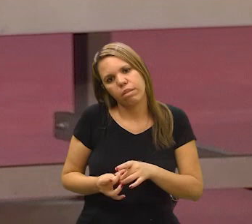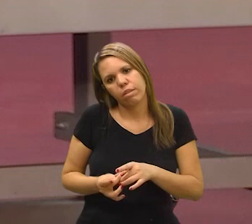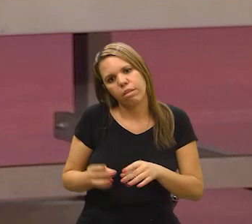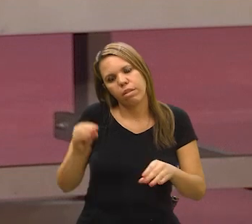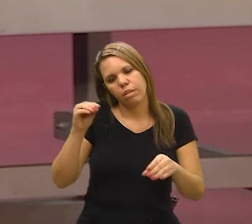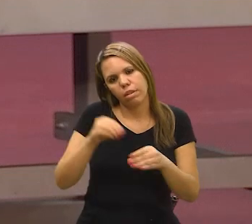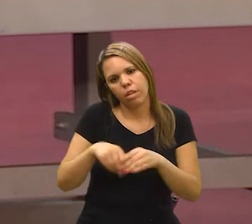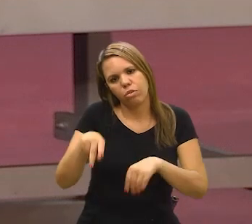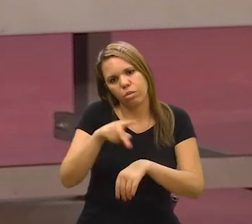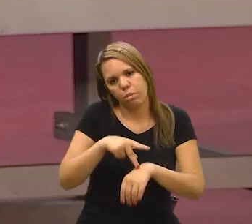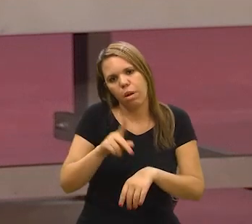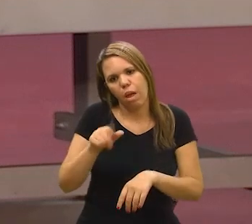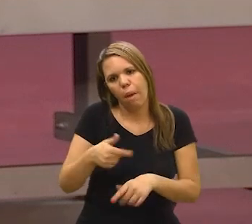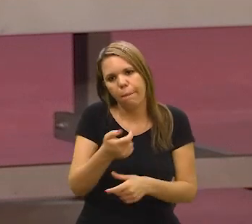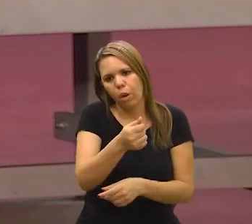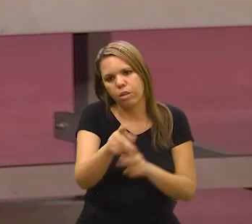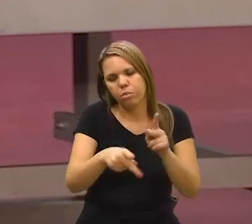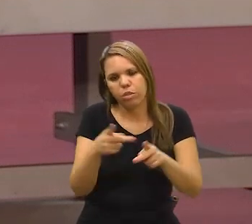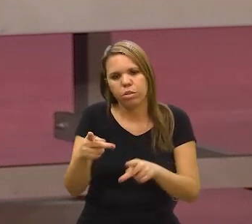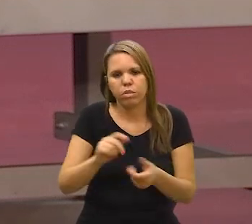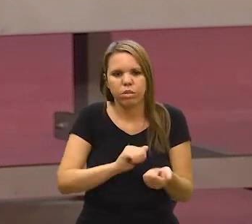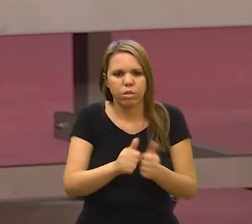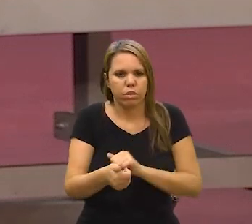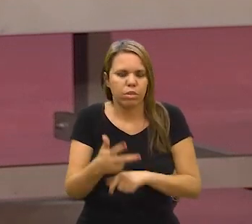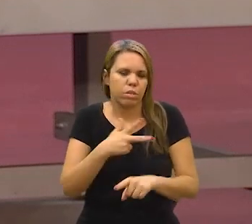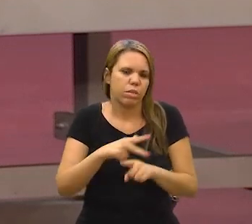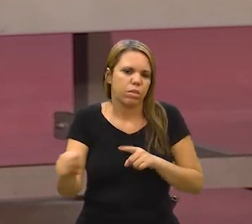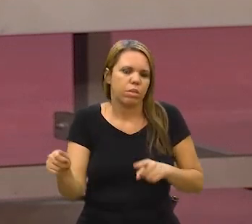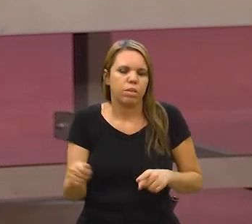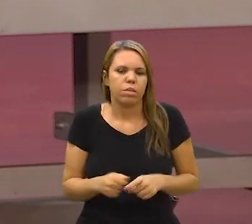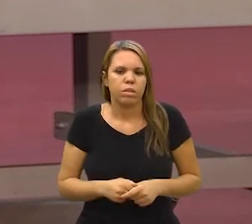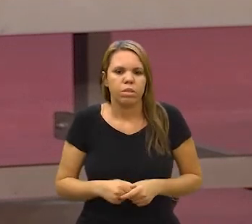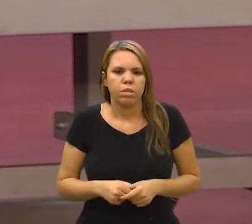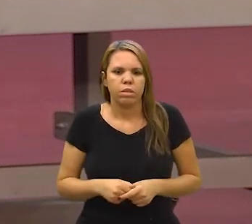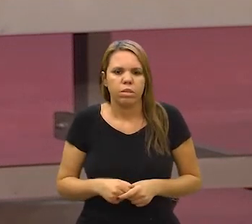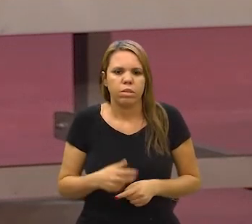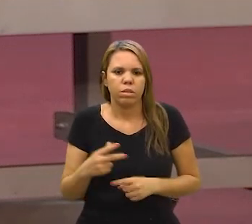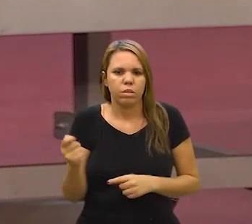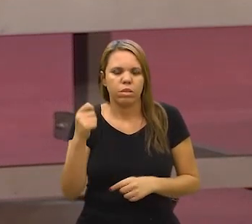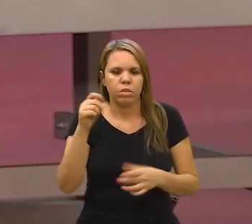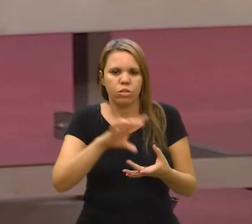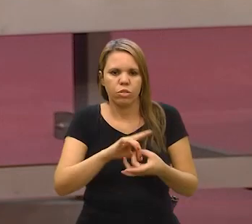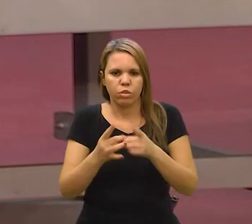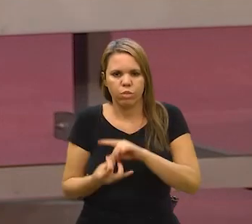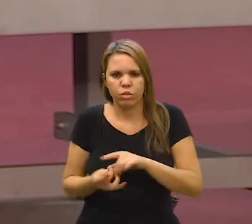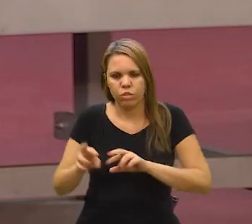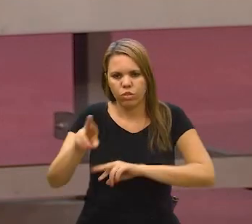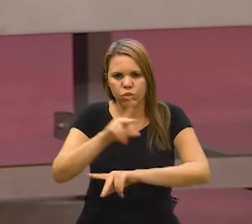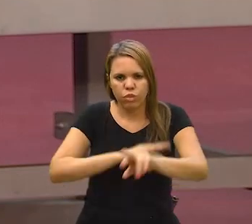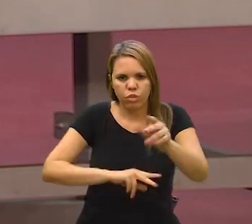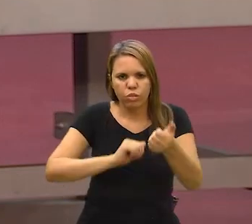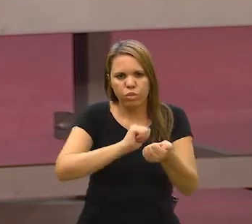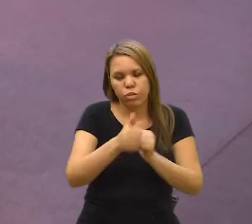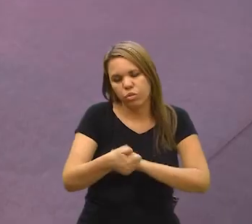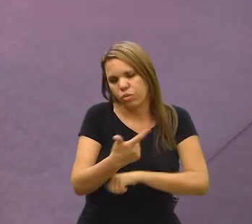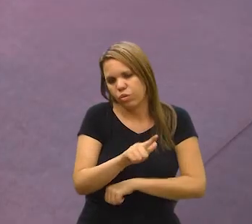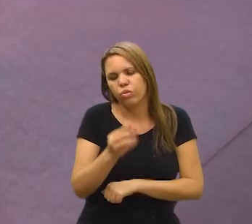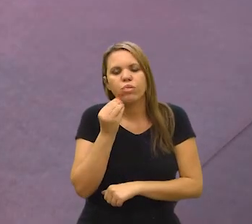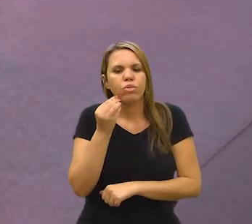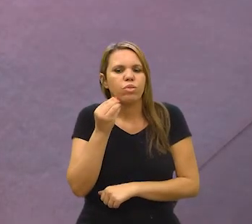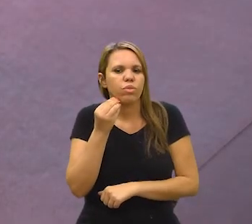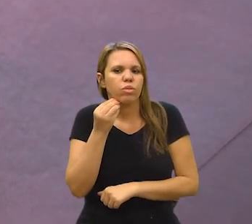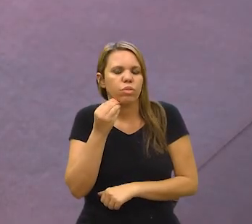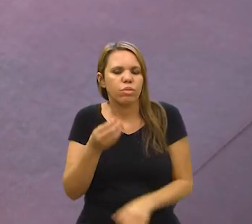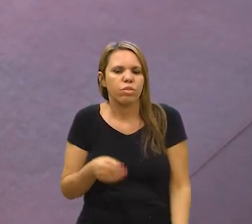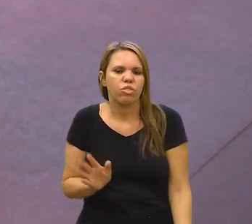em casa é para poucos, né? Tem muitos atletas aí que ganharam muito, são campeões olímpicos nas mais diversas modalidades e não tiveram essa